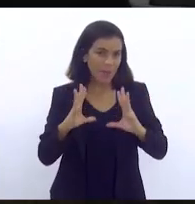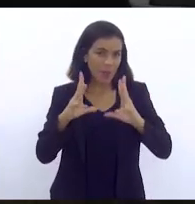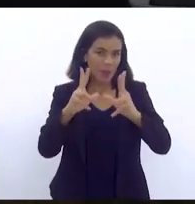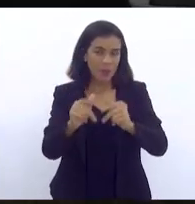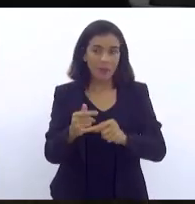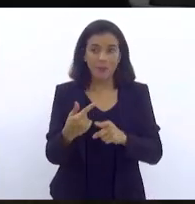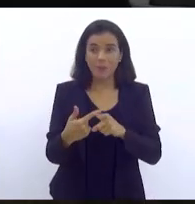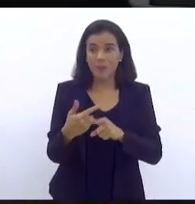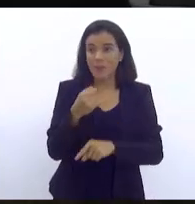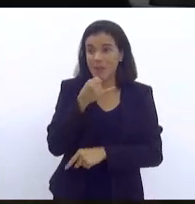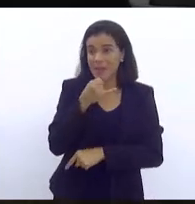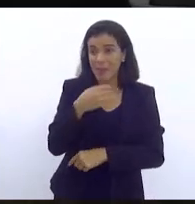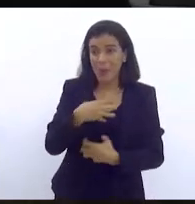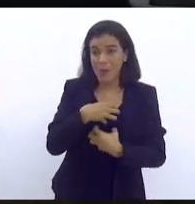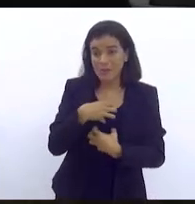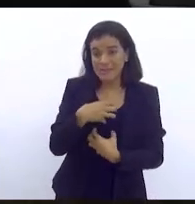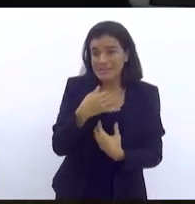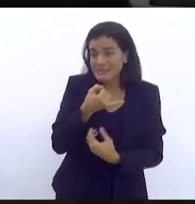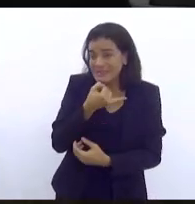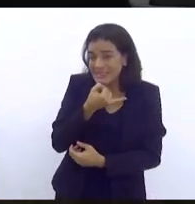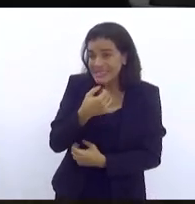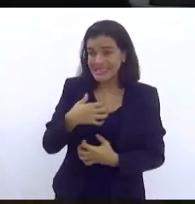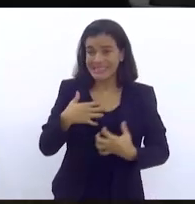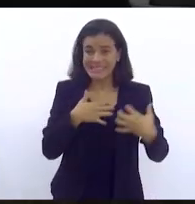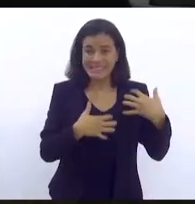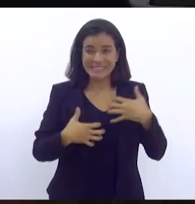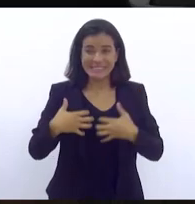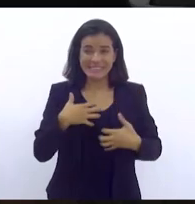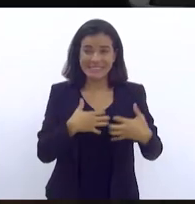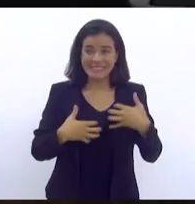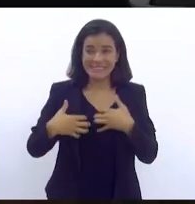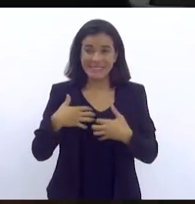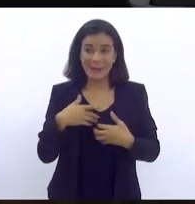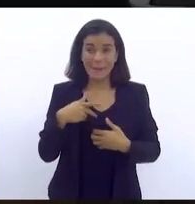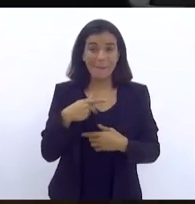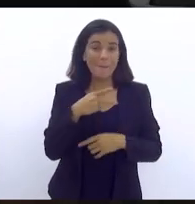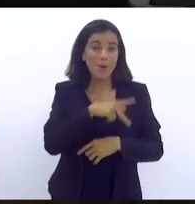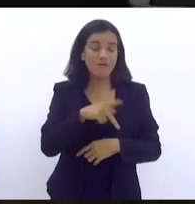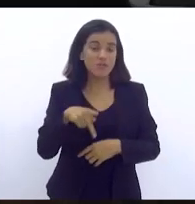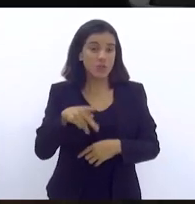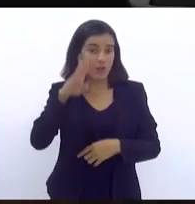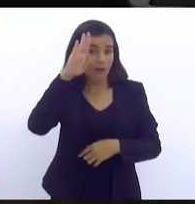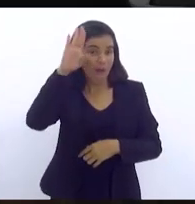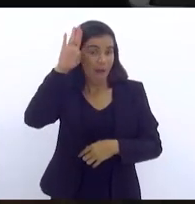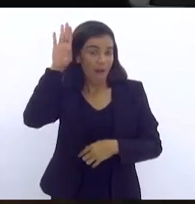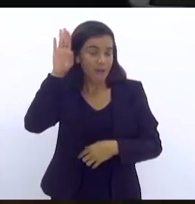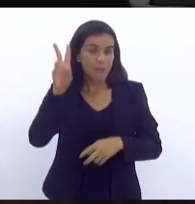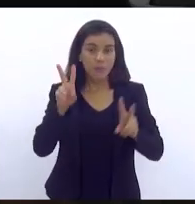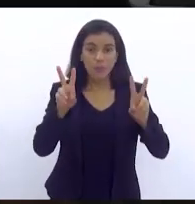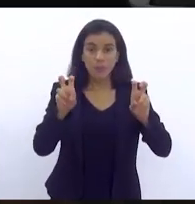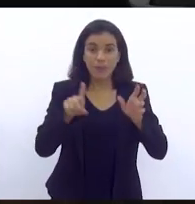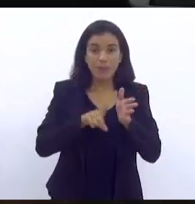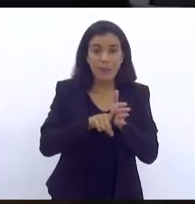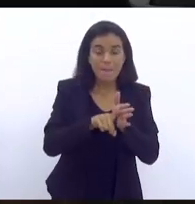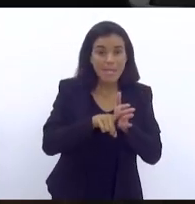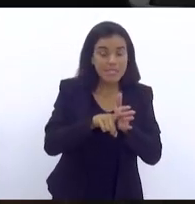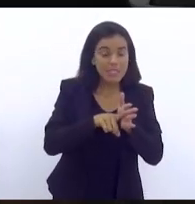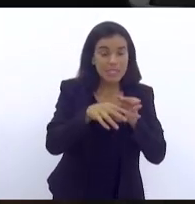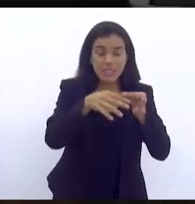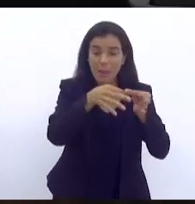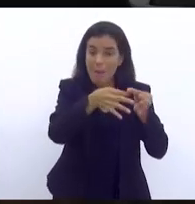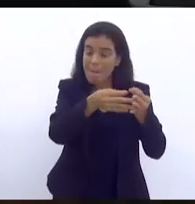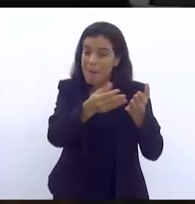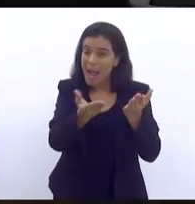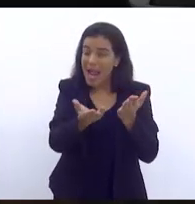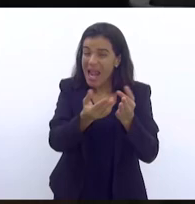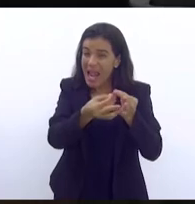por exemplo fico me sentindo muito chateada quando a gente recebe aqui profissionais Acadêmicos do tema que tem pesquisas enormes e